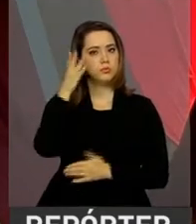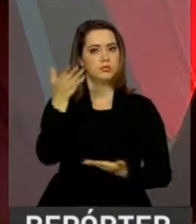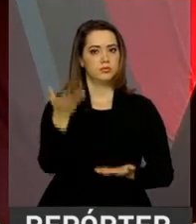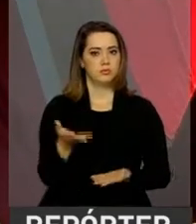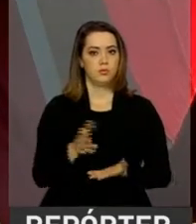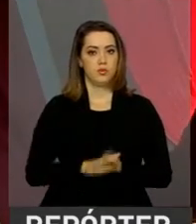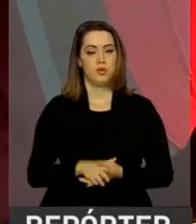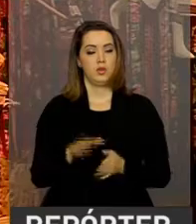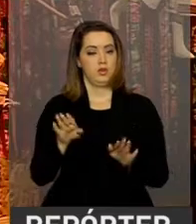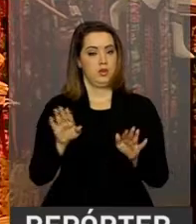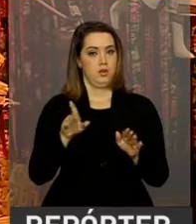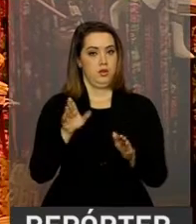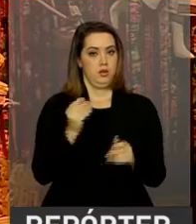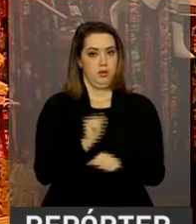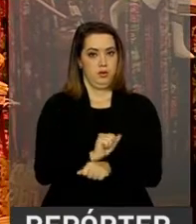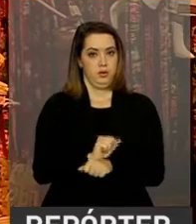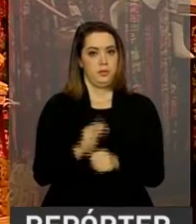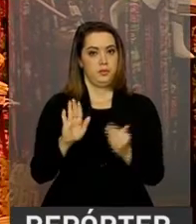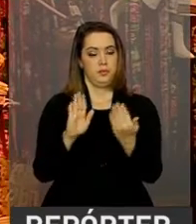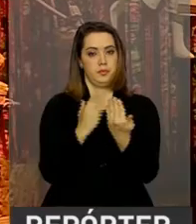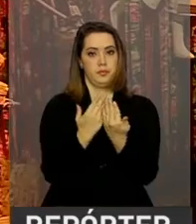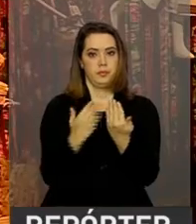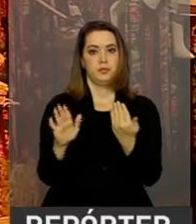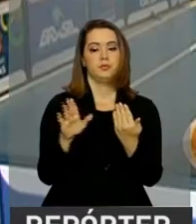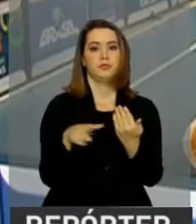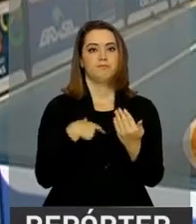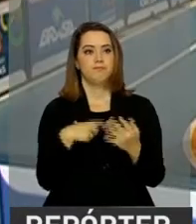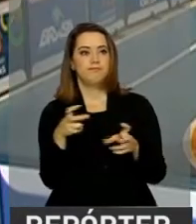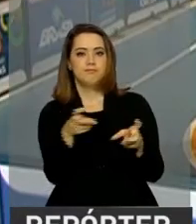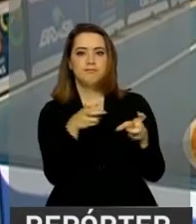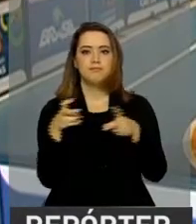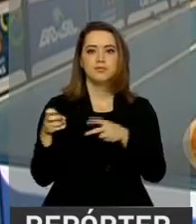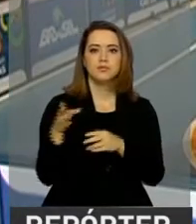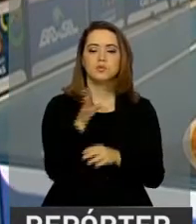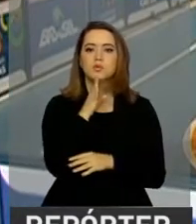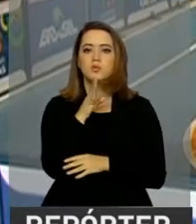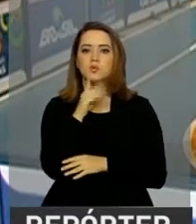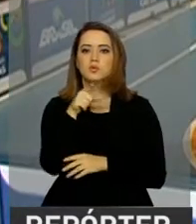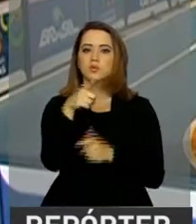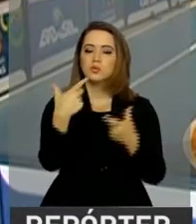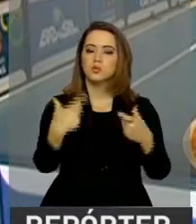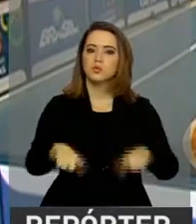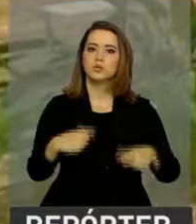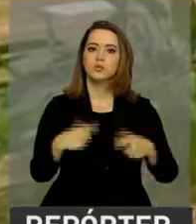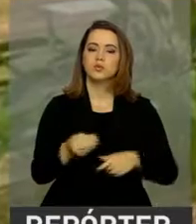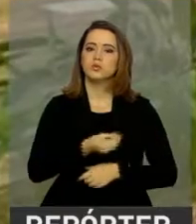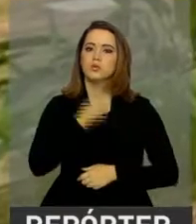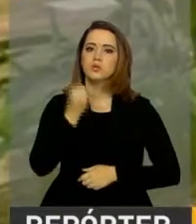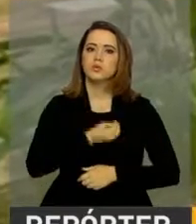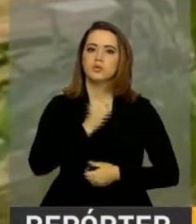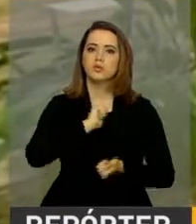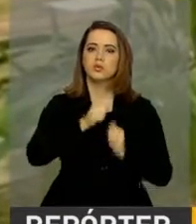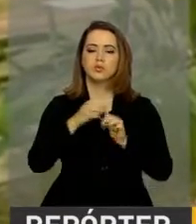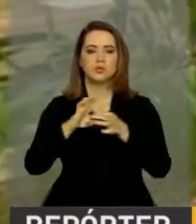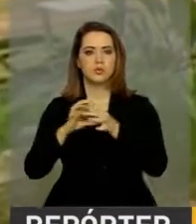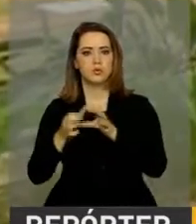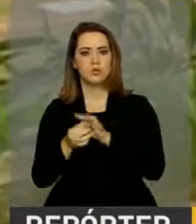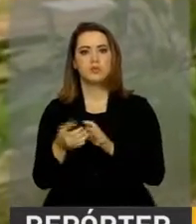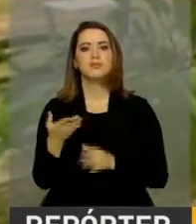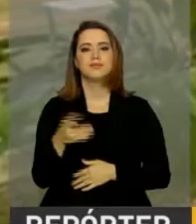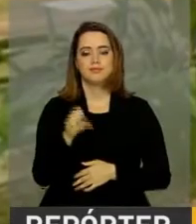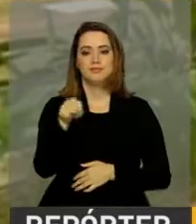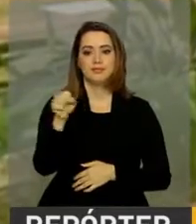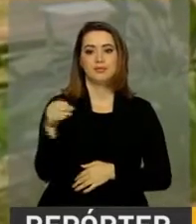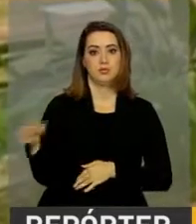não abre, fica a expectativa para conhecer o lugar e viver a experiência olímpica. A gente vai visitar, vai trazer o pessoal do trabalho